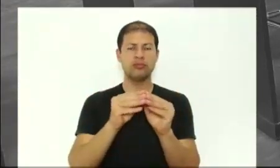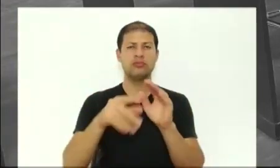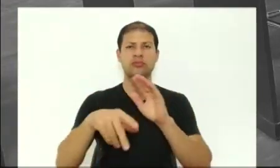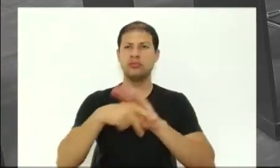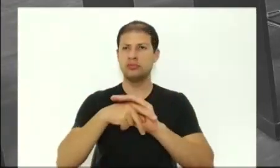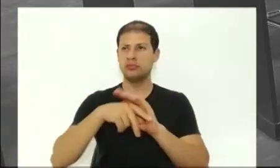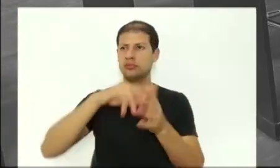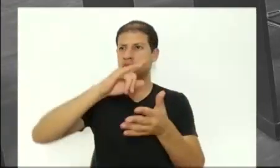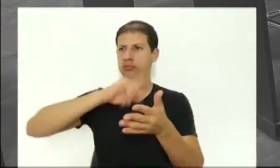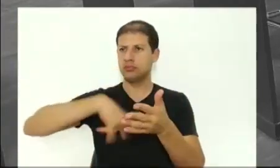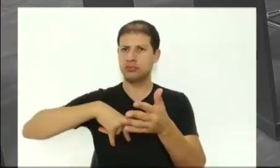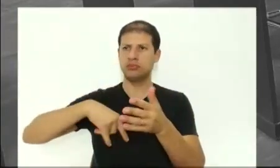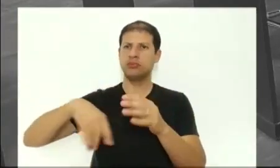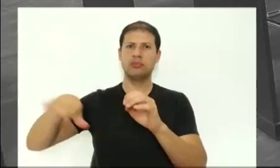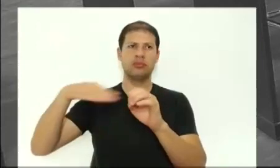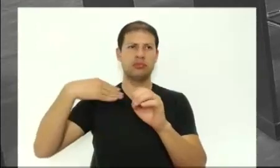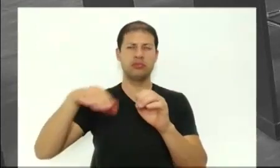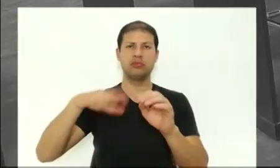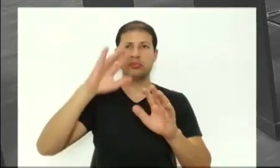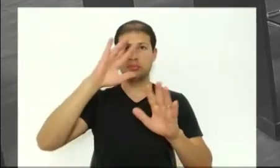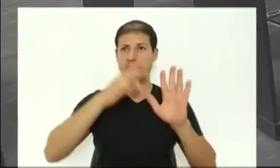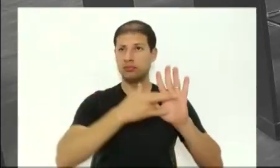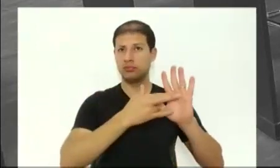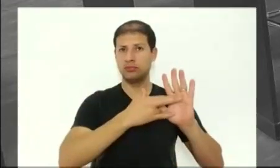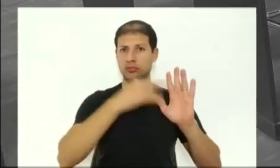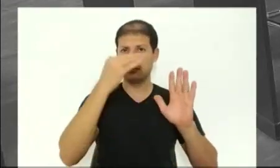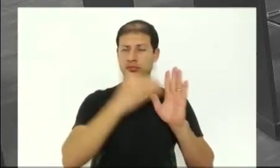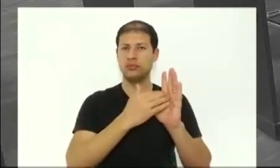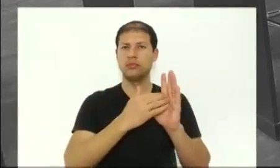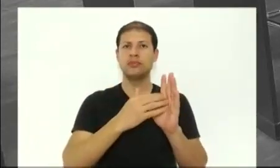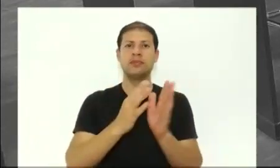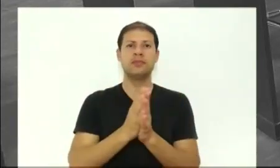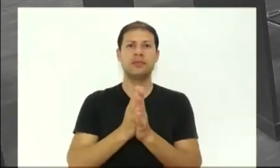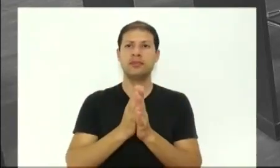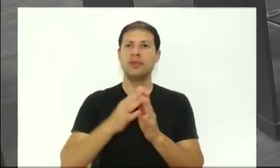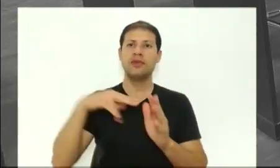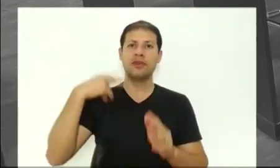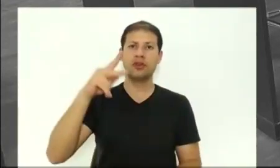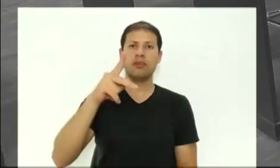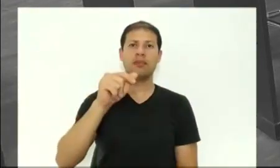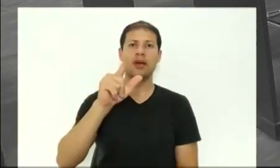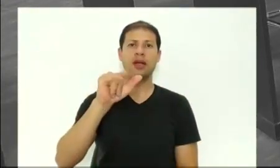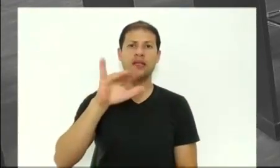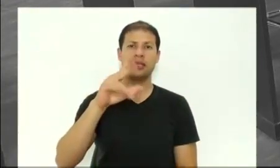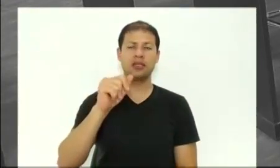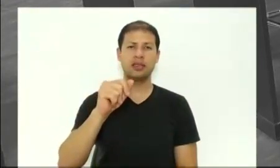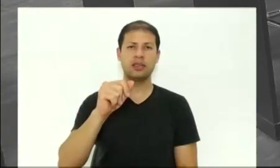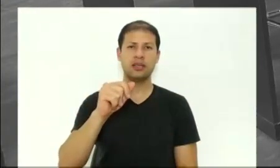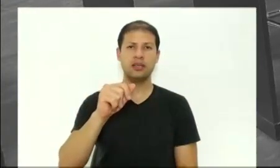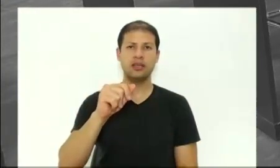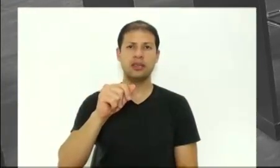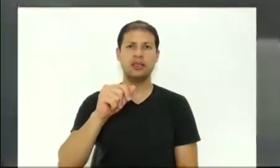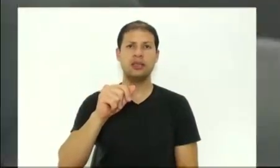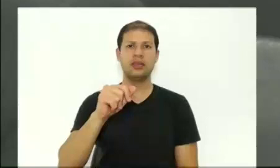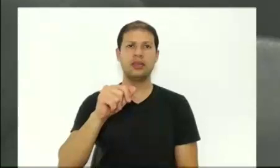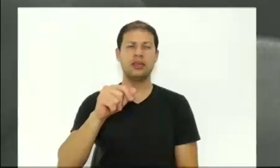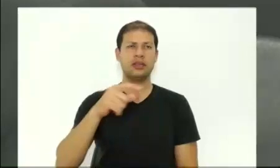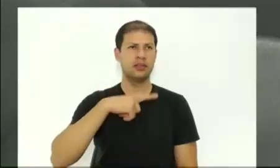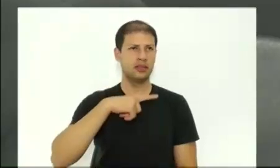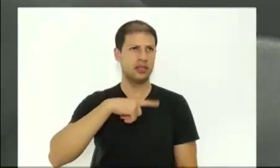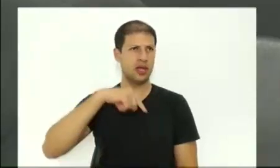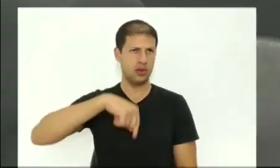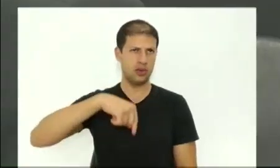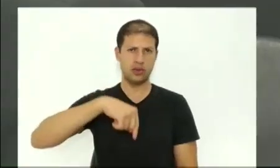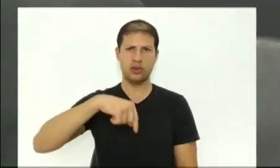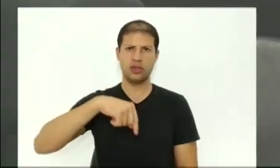correspondências recebidas. Questão de ordem. Tem a palavra pela ordem, o vereador Palinha. A gente teve, nesse momento,